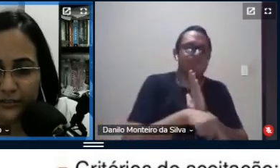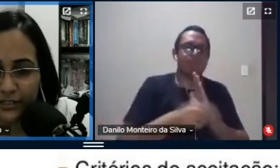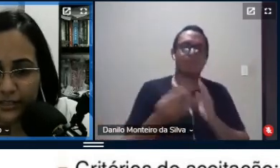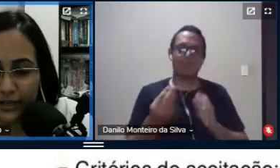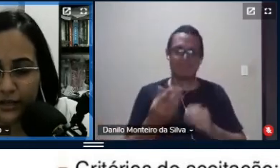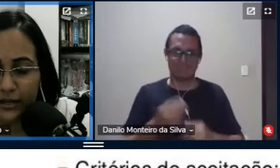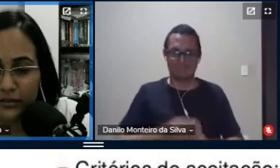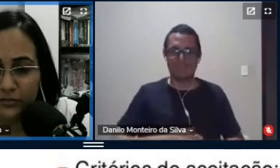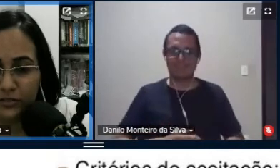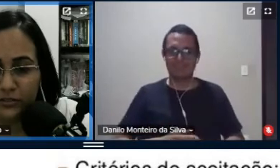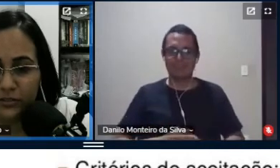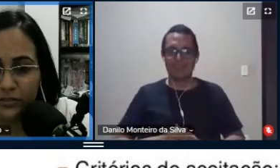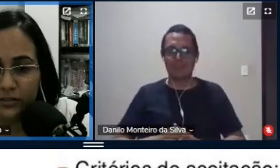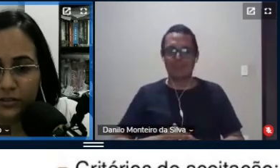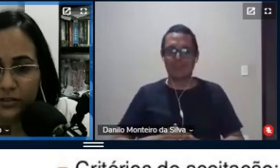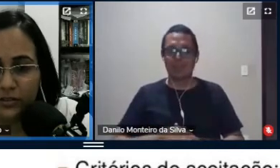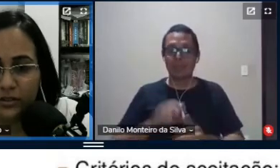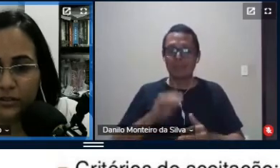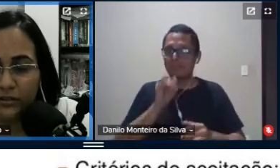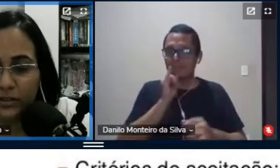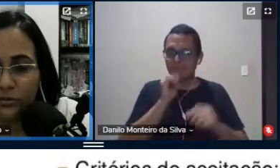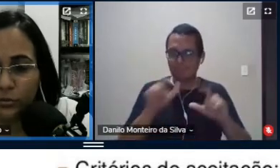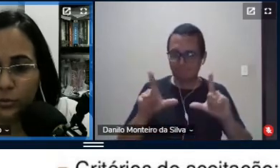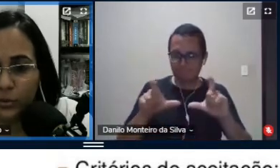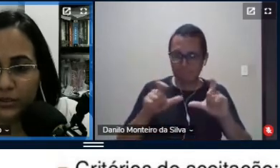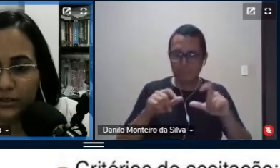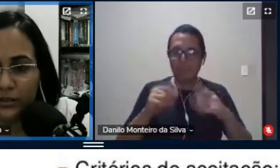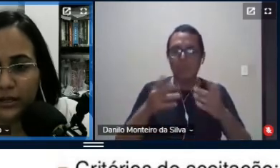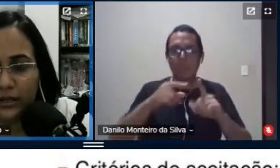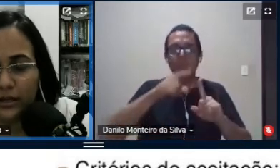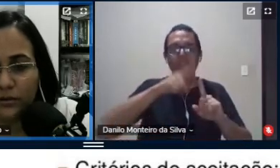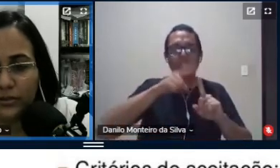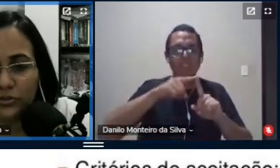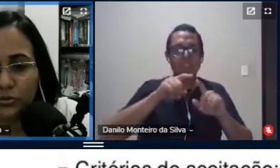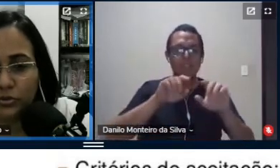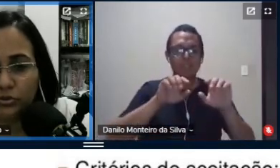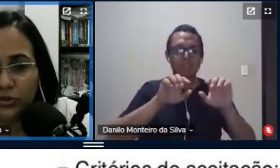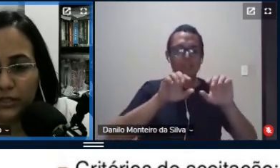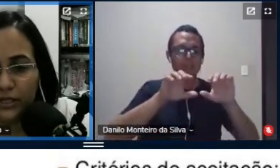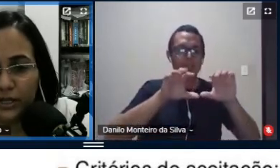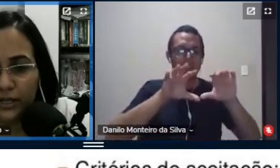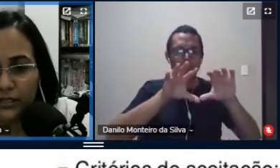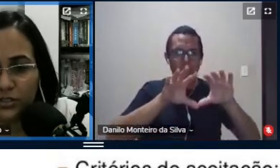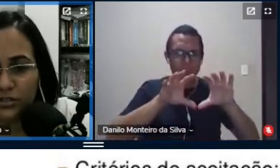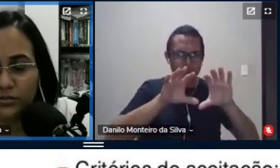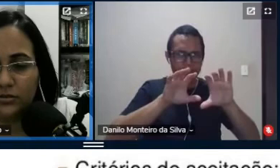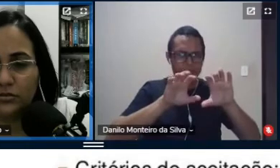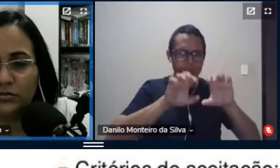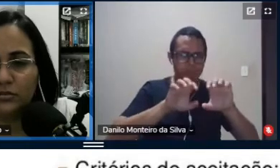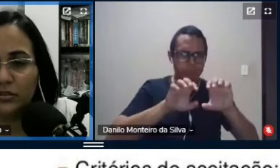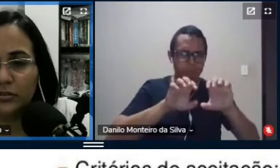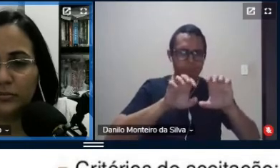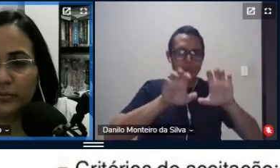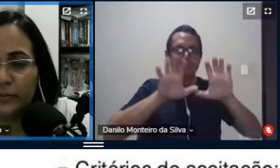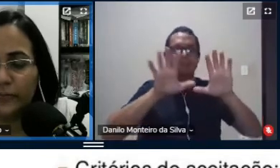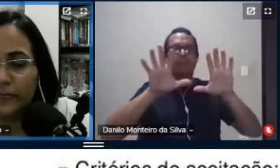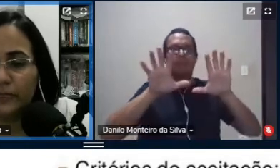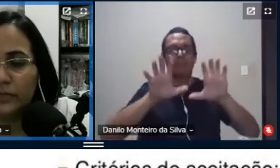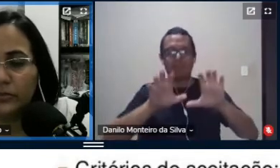é aceitáveis dentro do meu material, a descontinuidade,